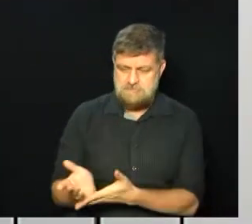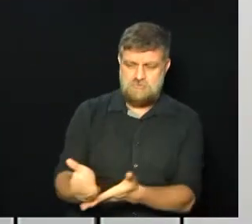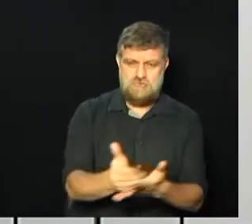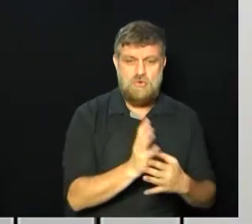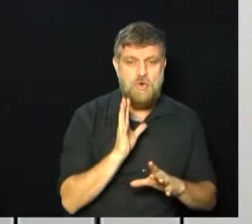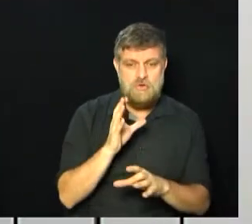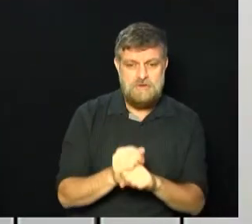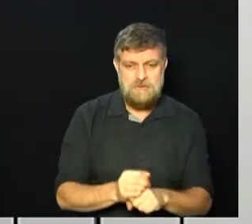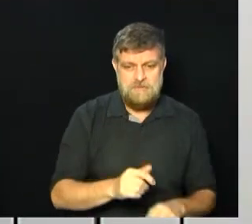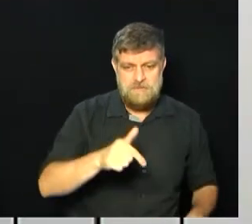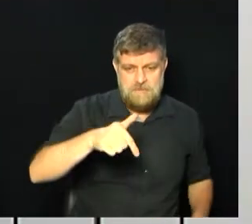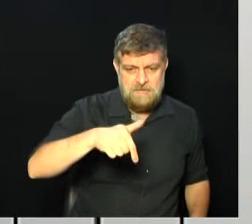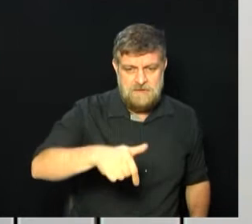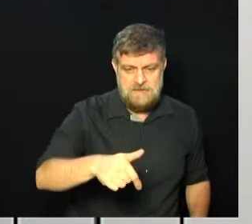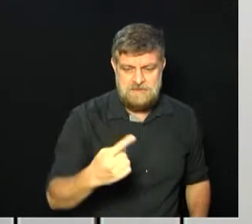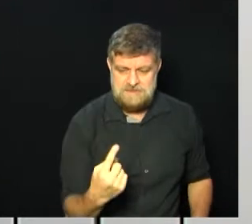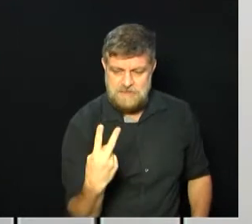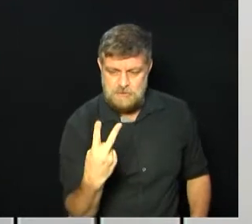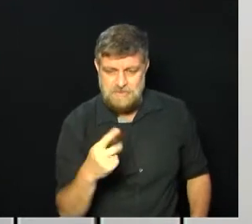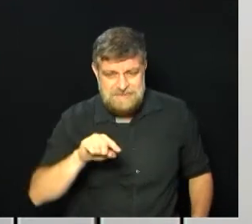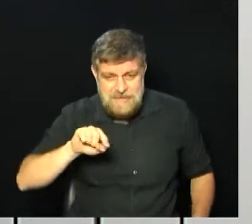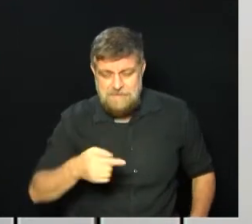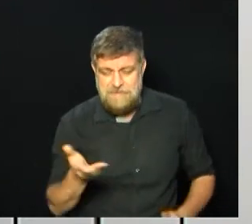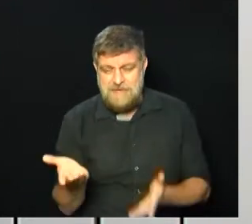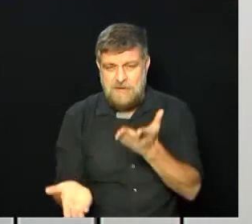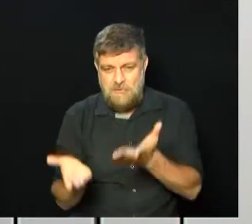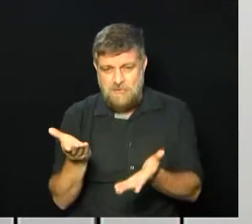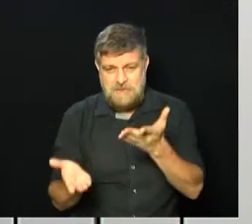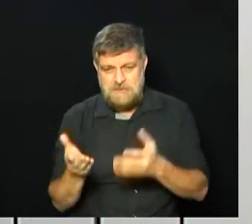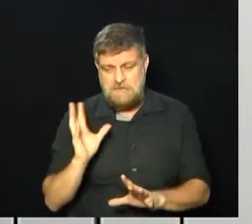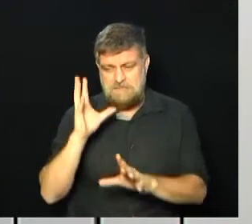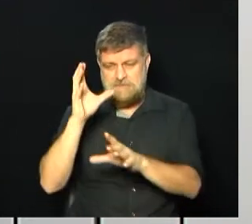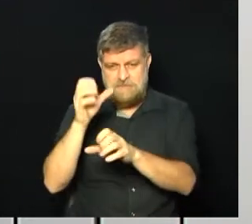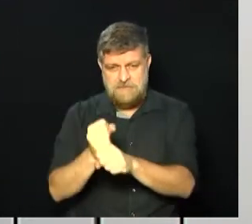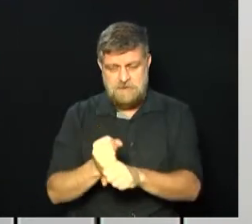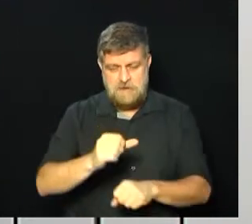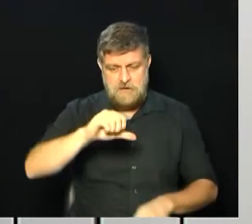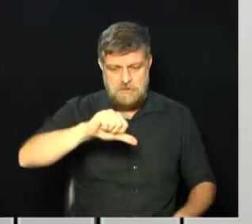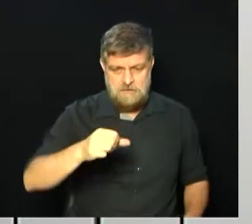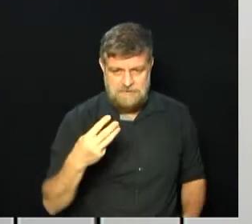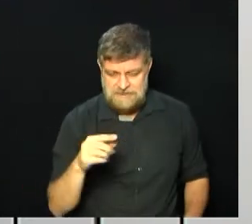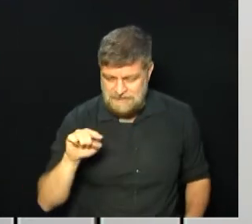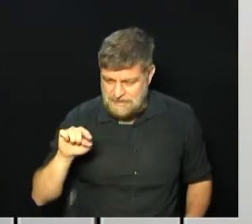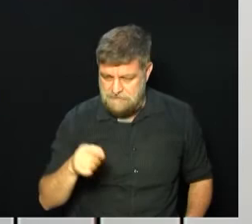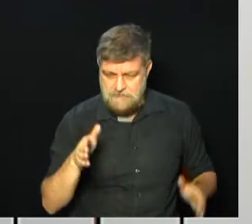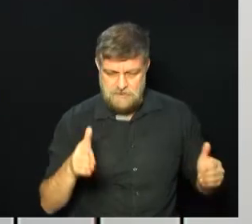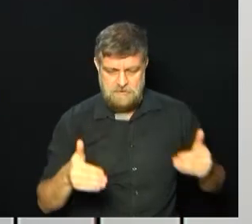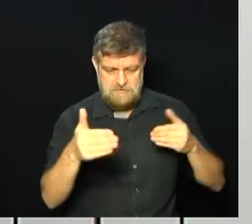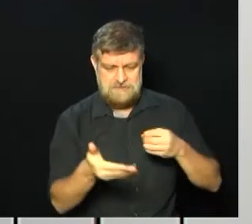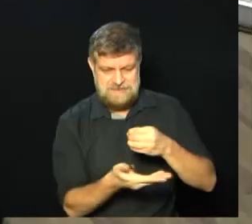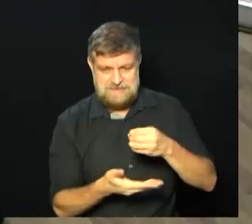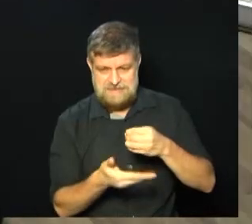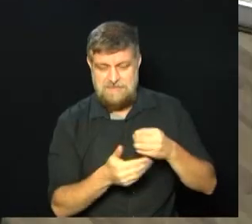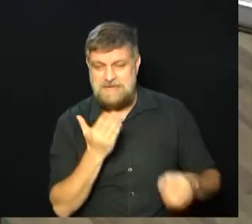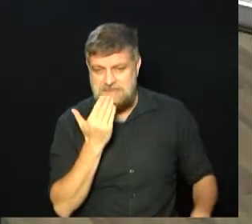700 é de toneladas de alimentos resultou aí e mais de 93 mil cestas